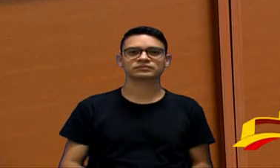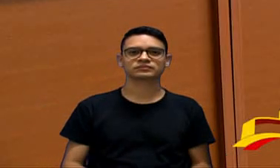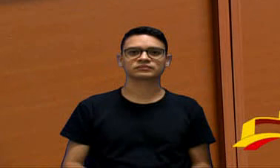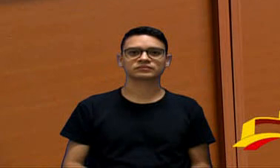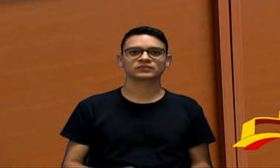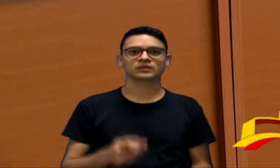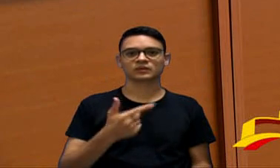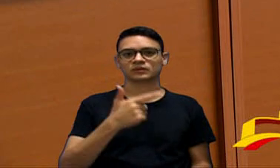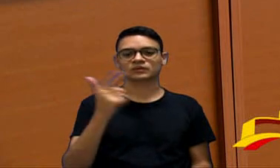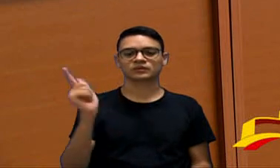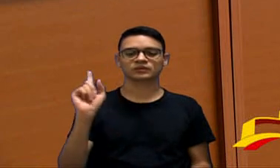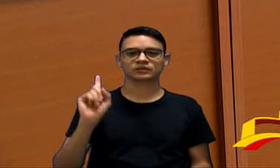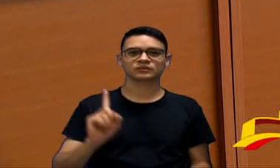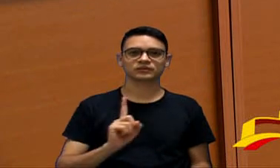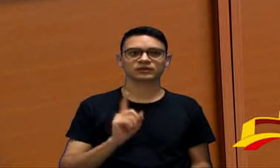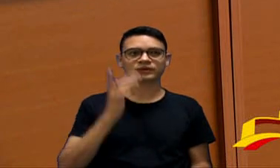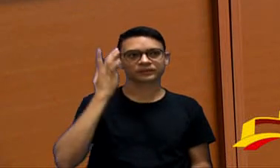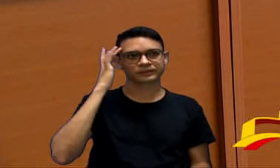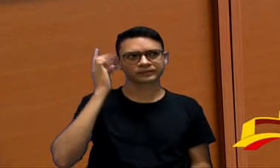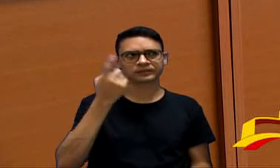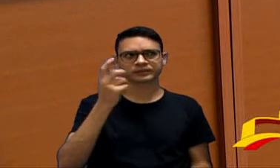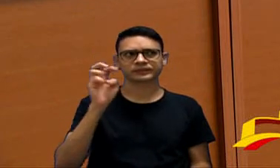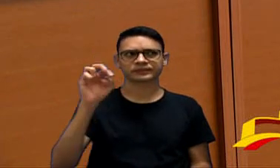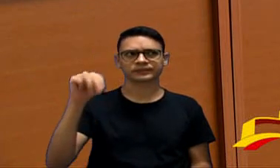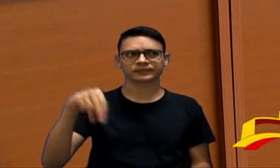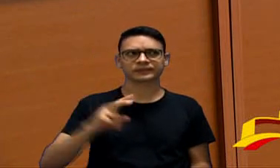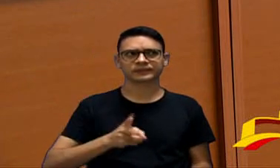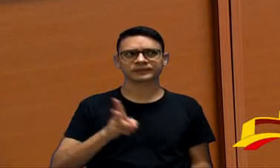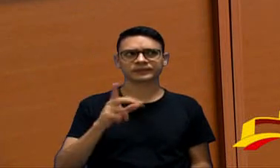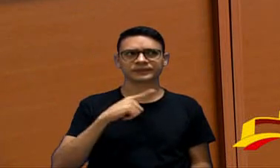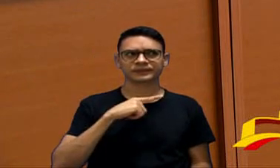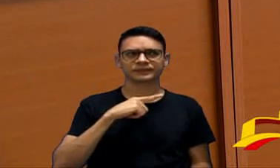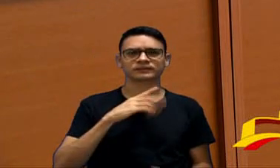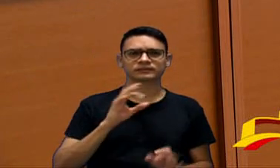E o França disse que tem mais uns 15 lá ainda.